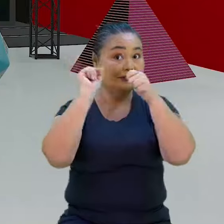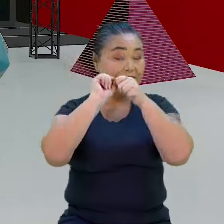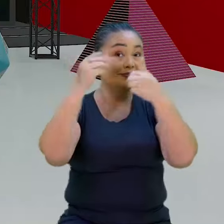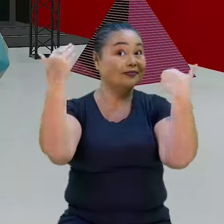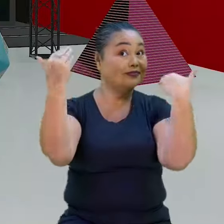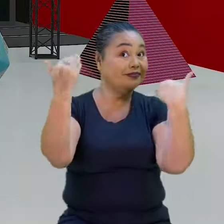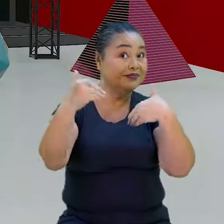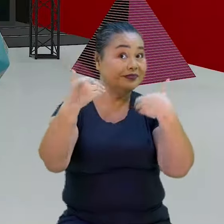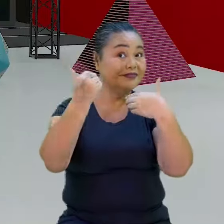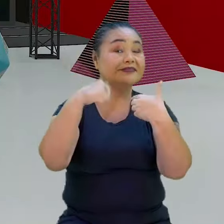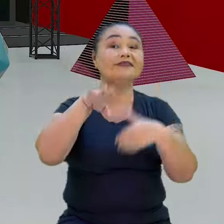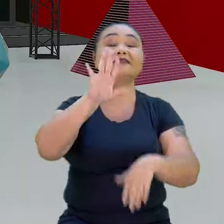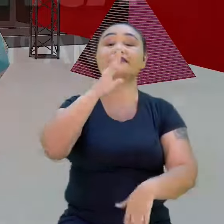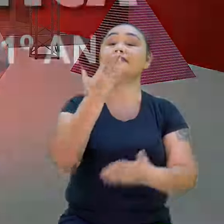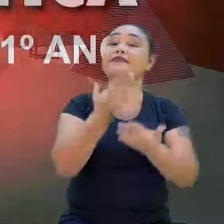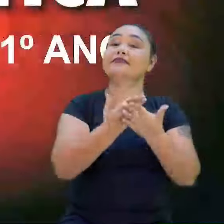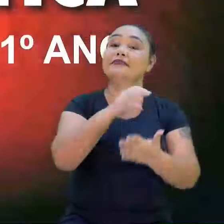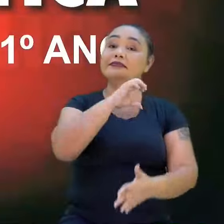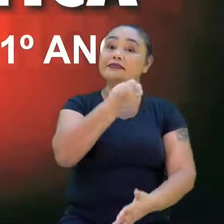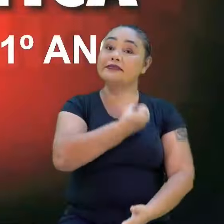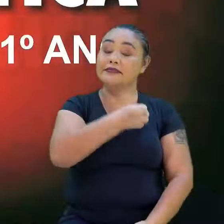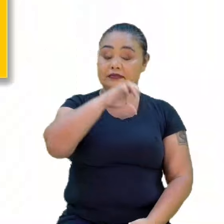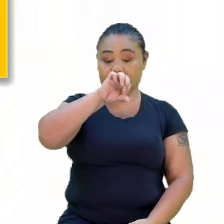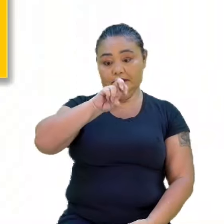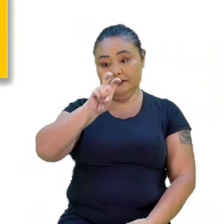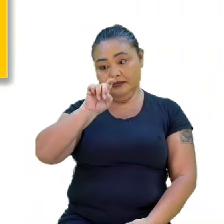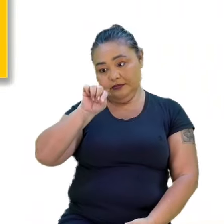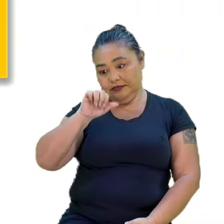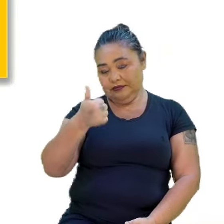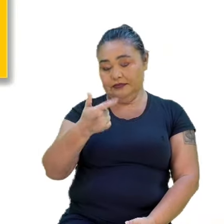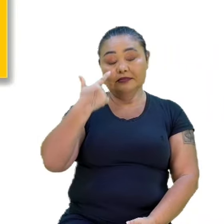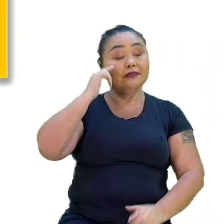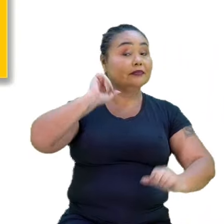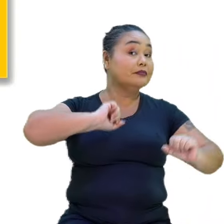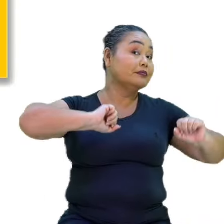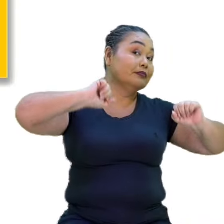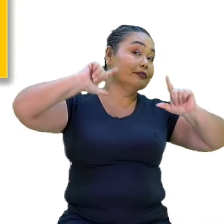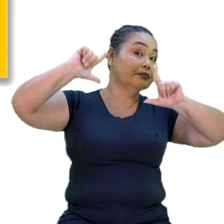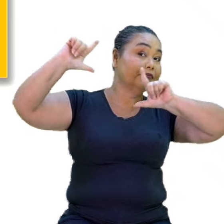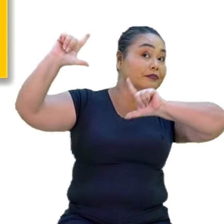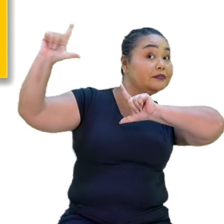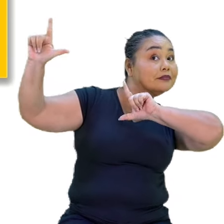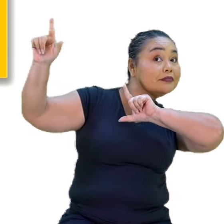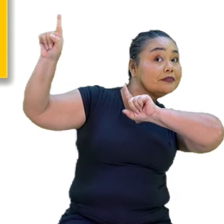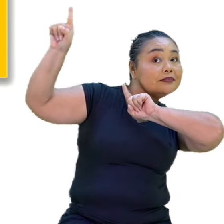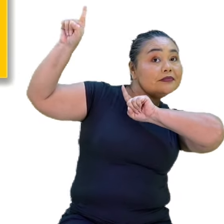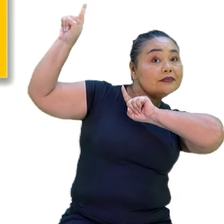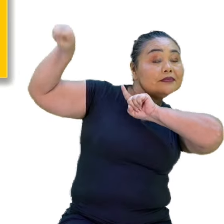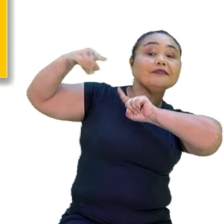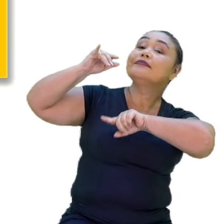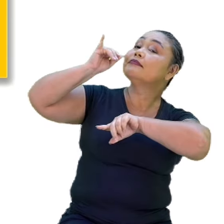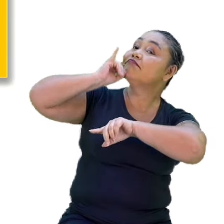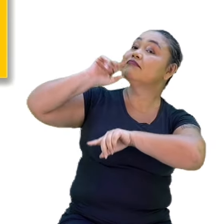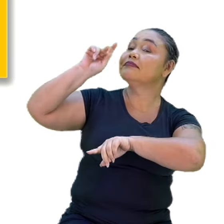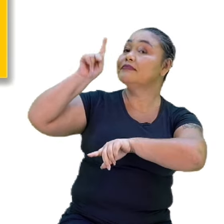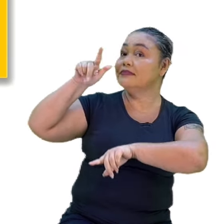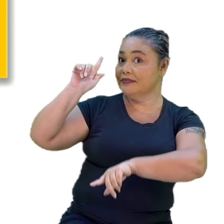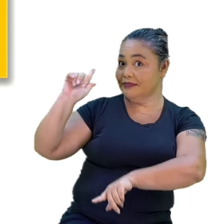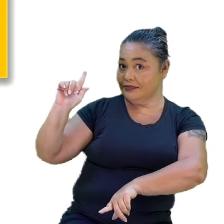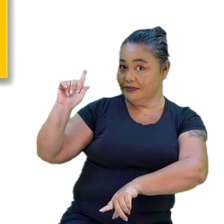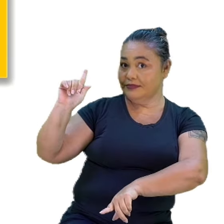de aula 95.1 na telinha então então nessa aula a gente vai rever alguns assuntos como por exemplo apg prog